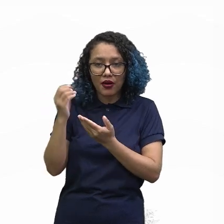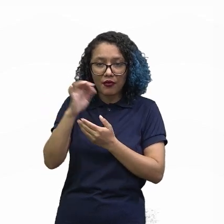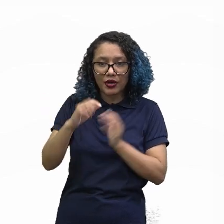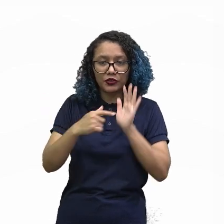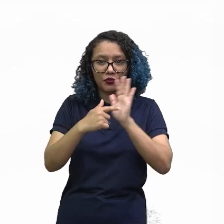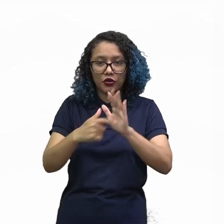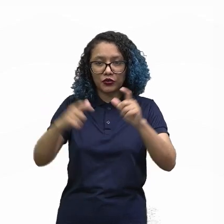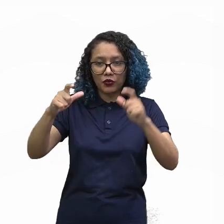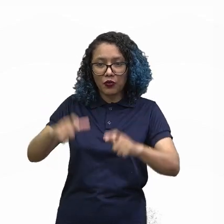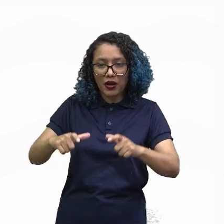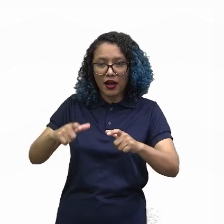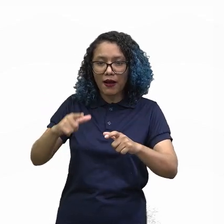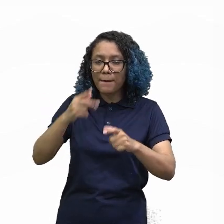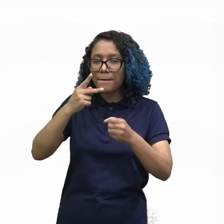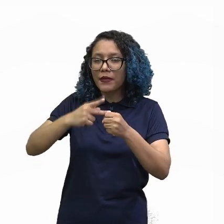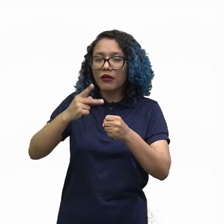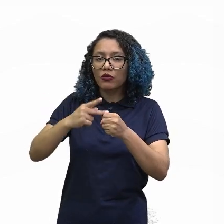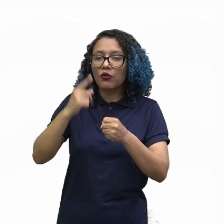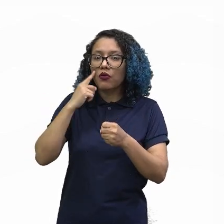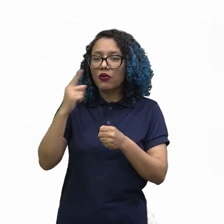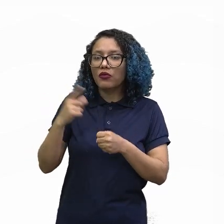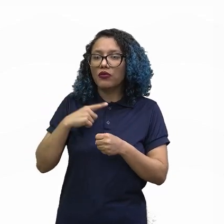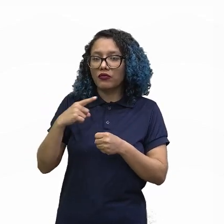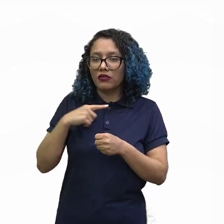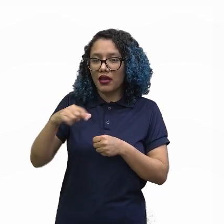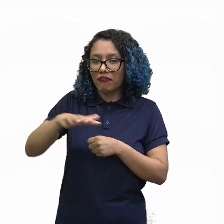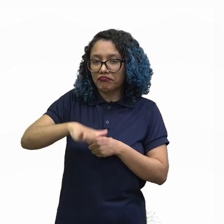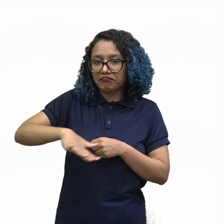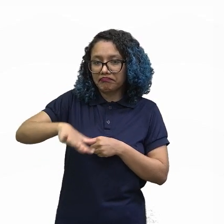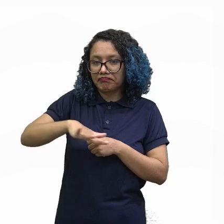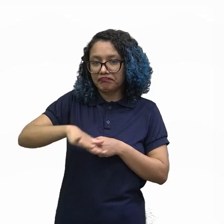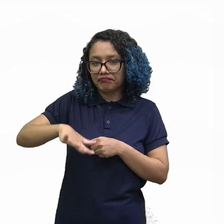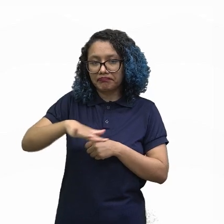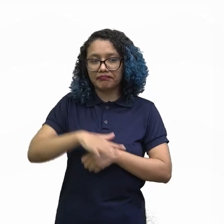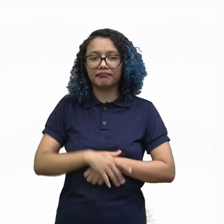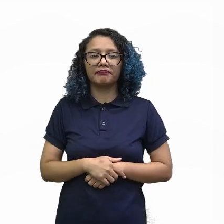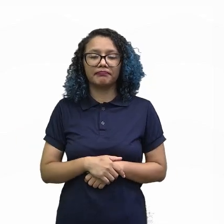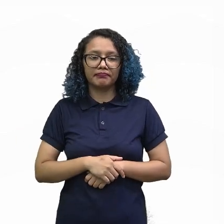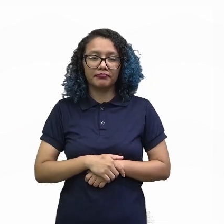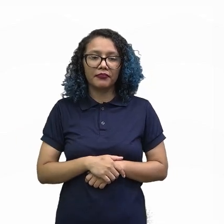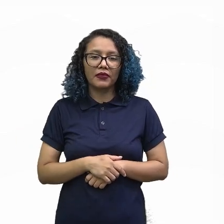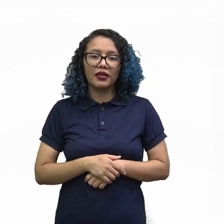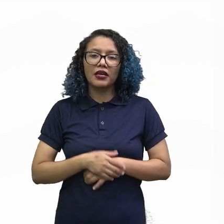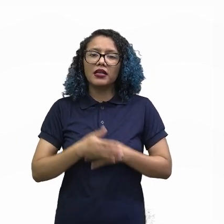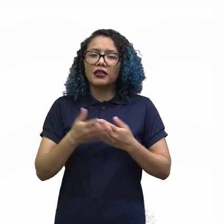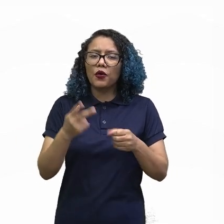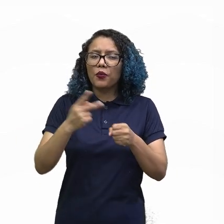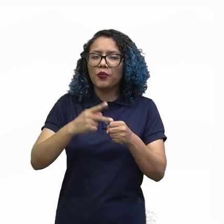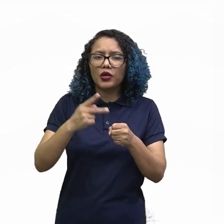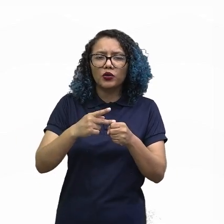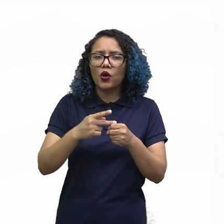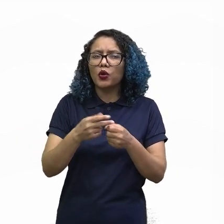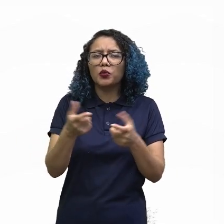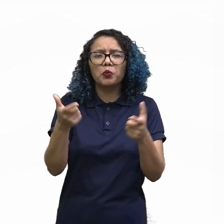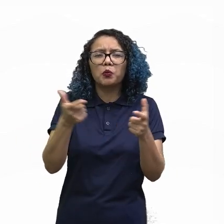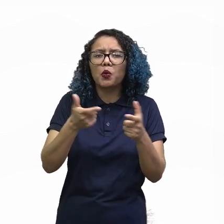de petróleo aí, né, que está na superfície. De onde vem o petróleo?